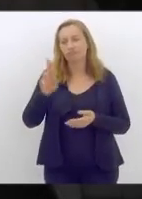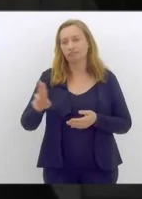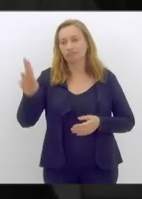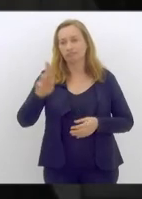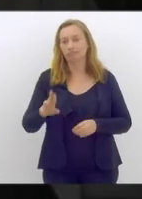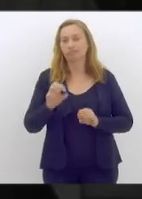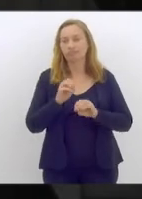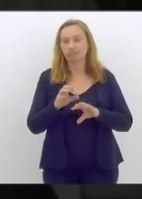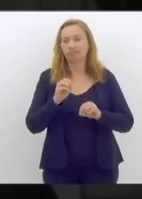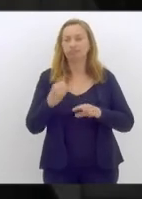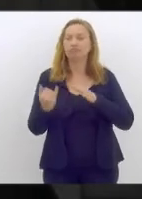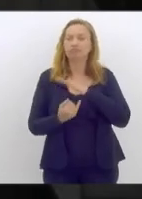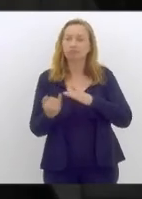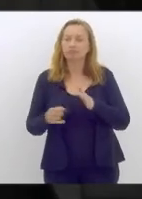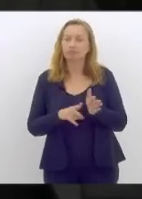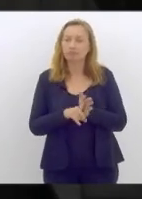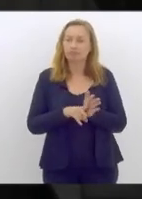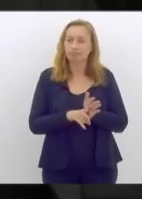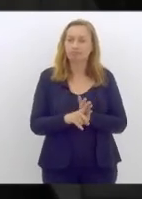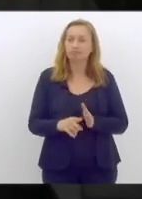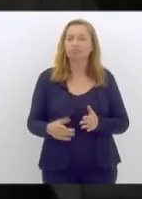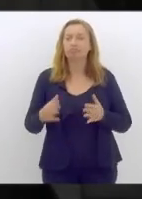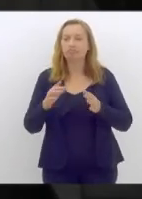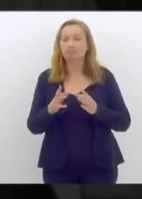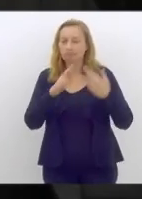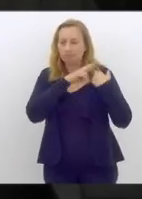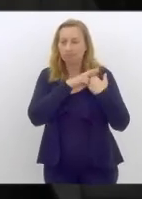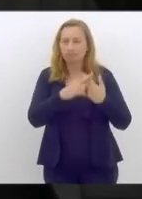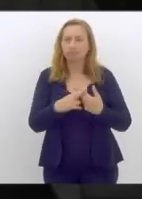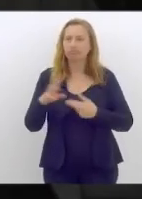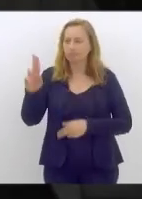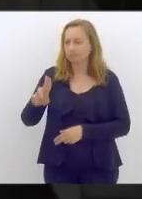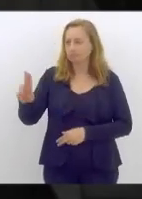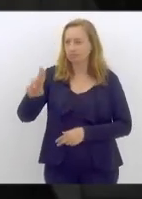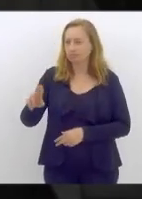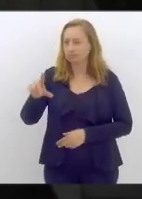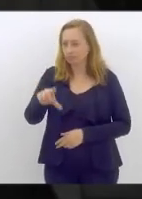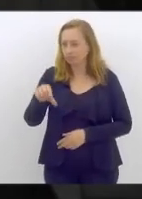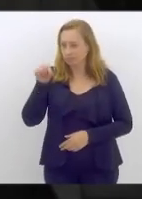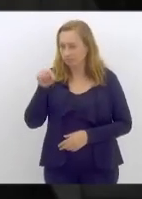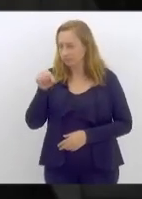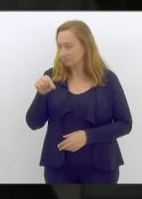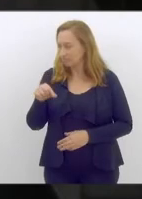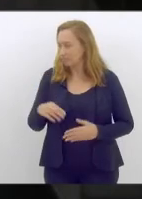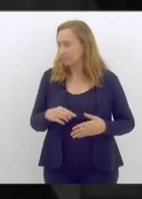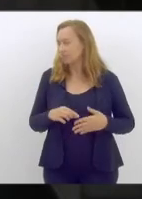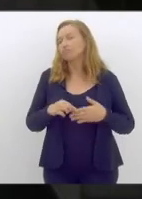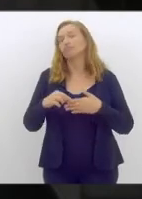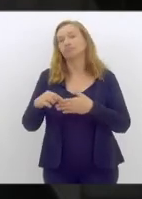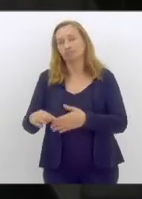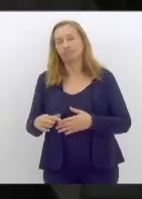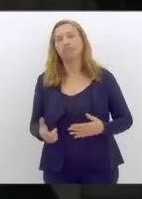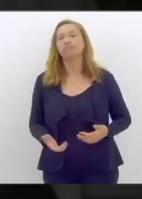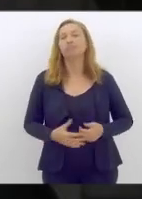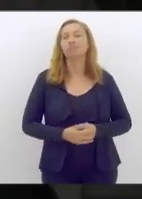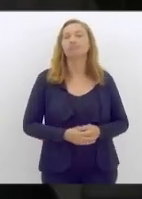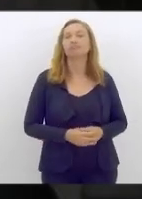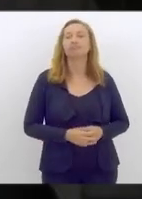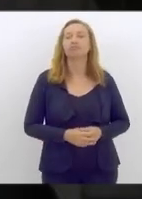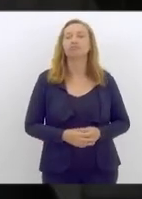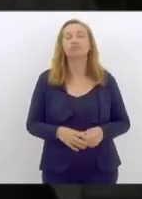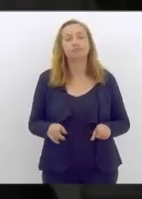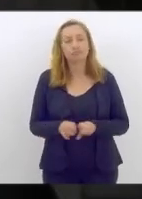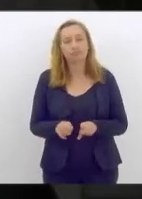dos institutos de pesquisa respeitar autonomia Universitário sobretudo na escolha dos dirigentes pelas comunidades pelas comunidades universitárias mas também